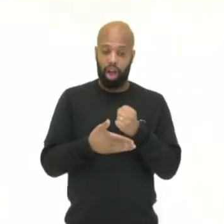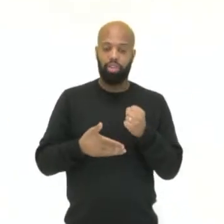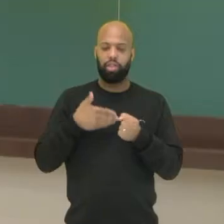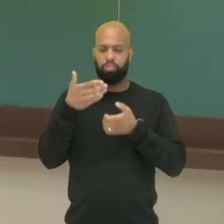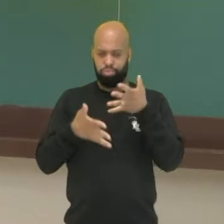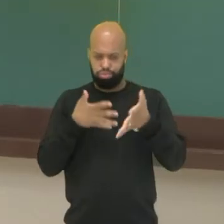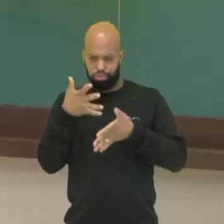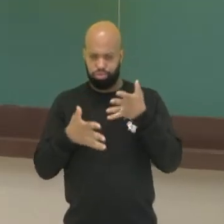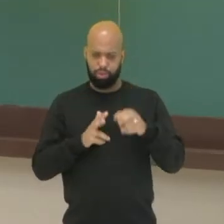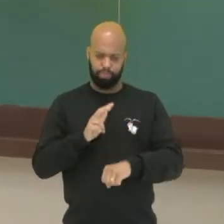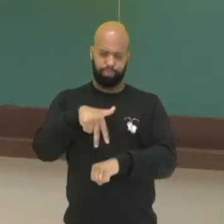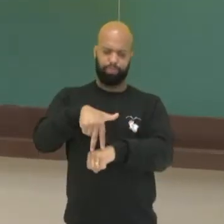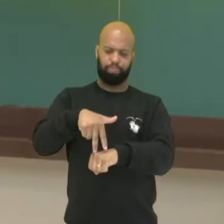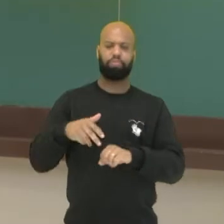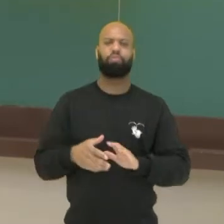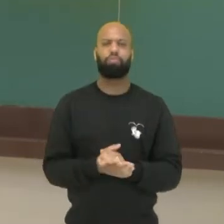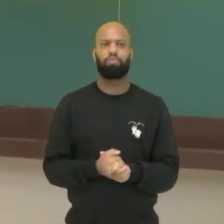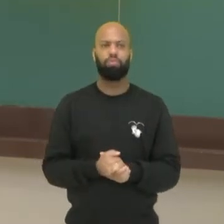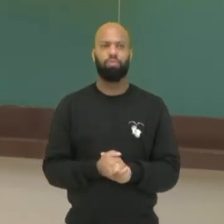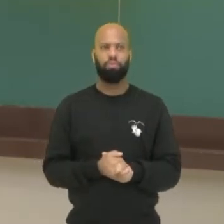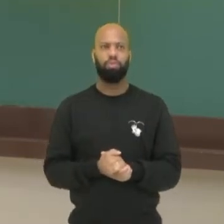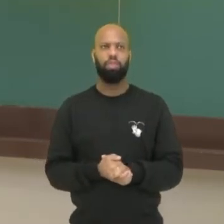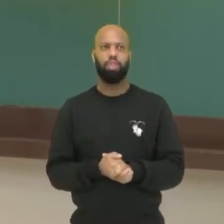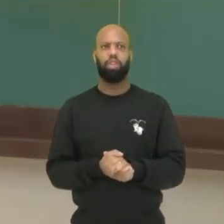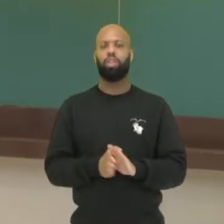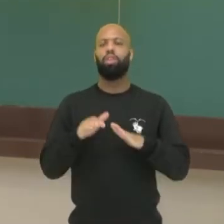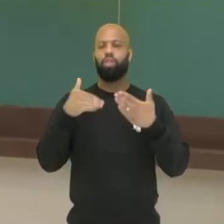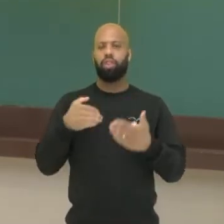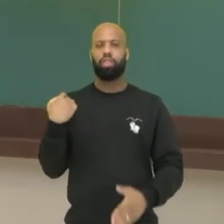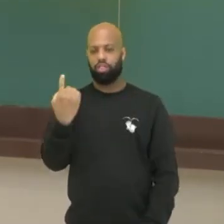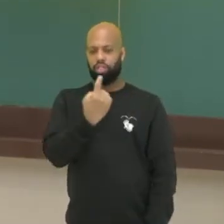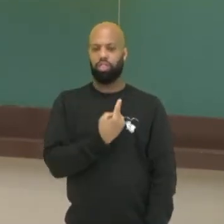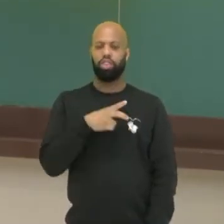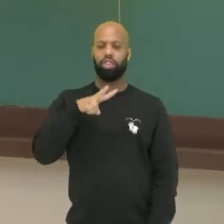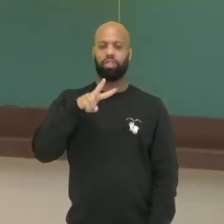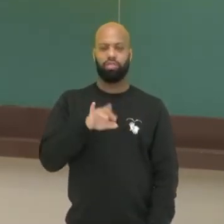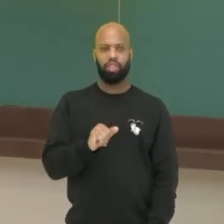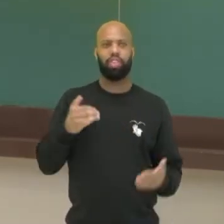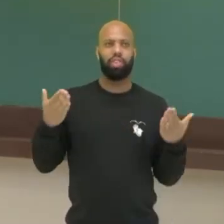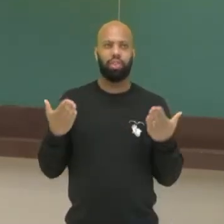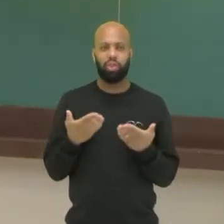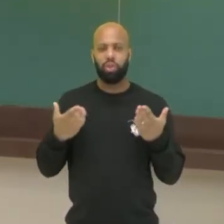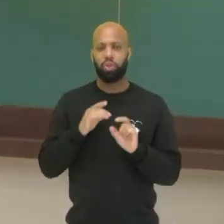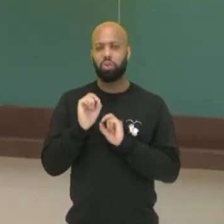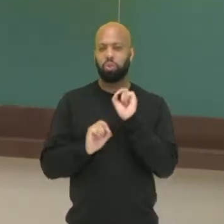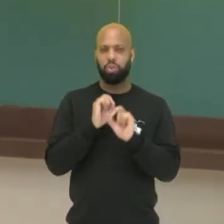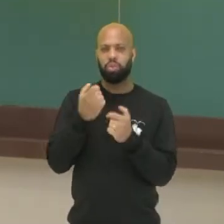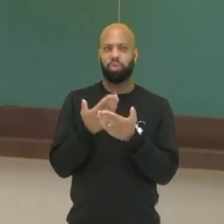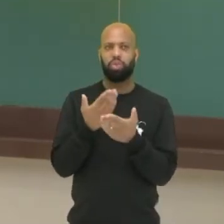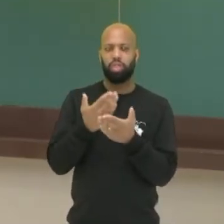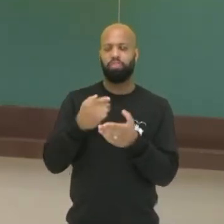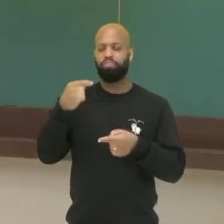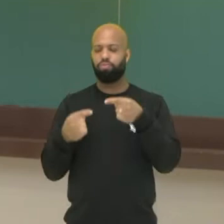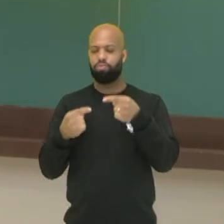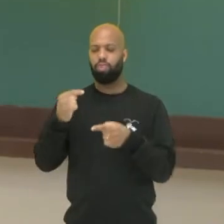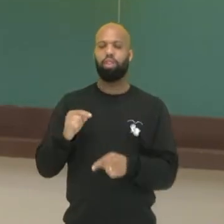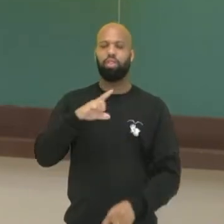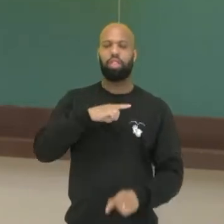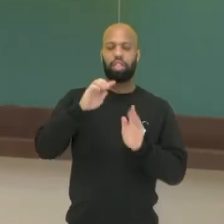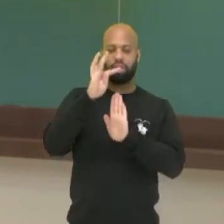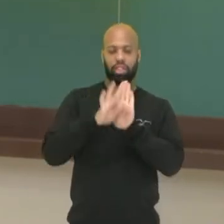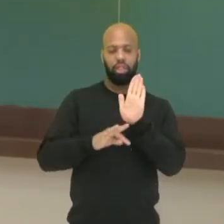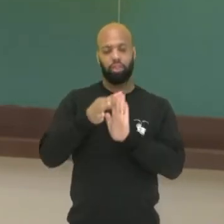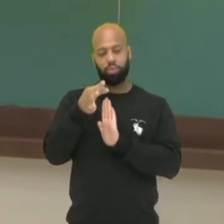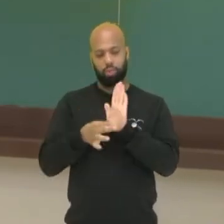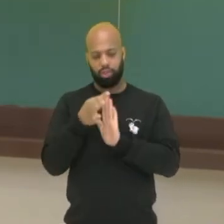sustentada. Em outras palavras, nós vamos trabalhar então com a discussão de textos de opinião,